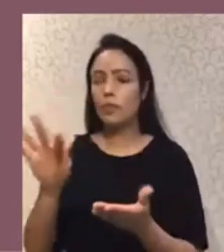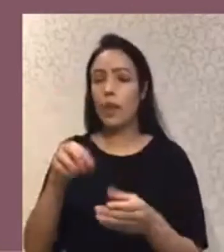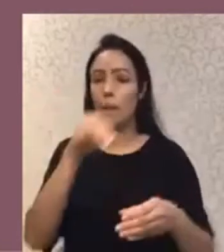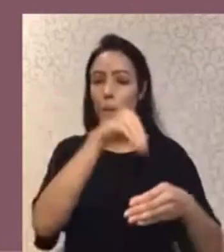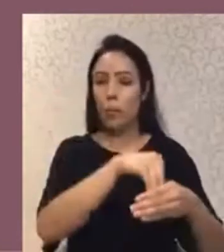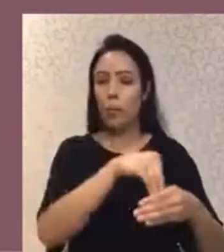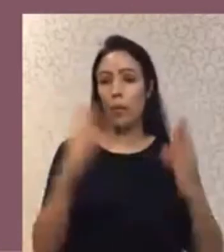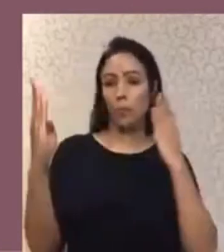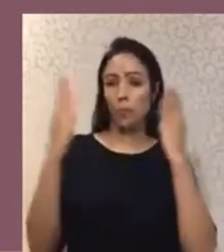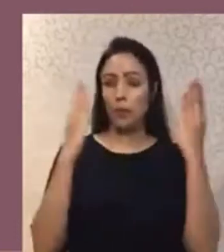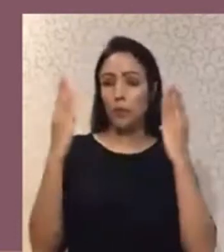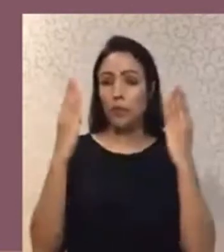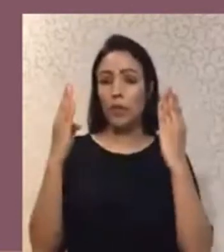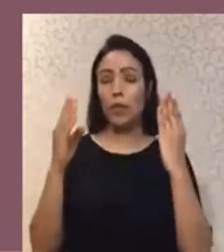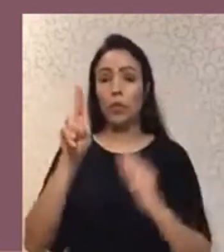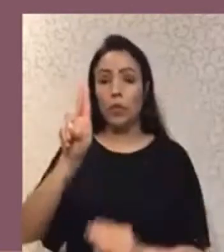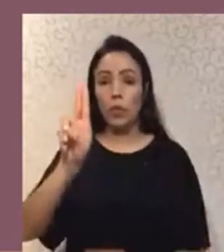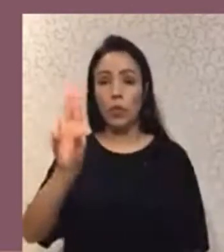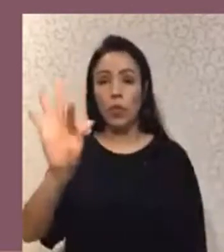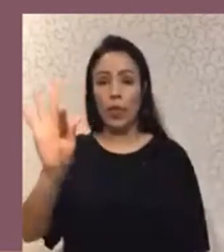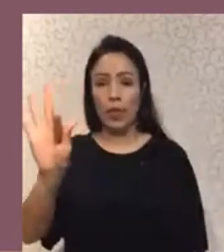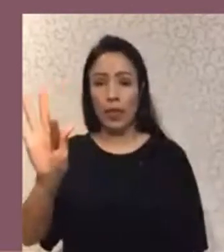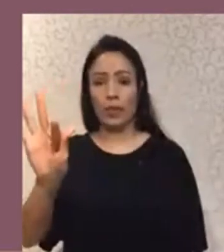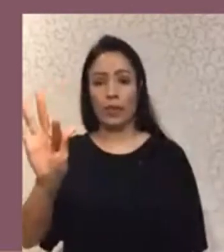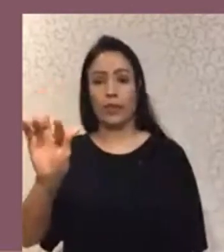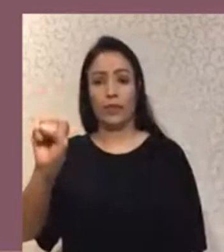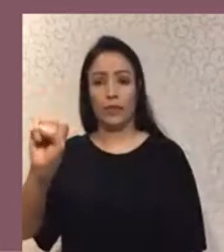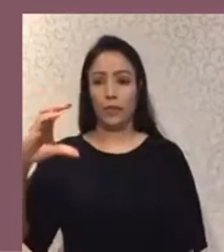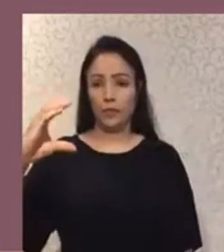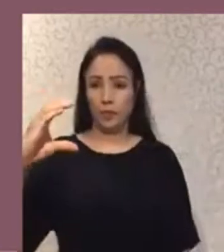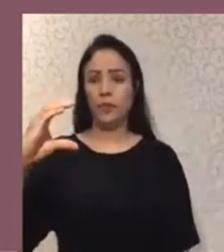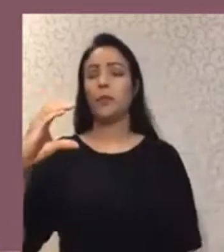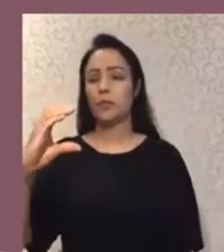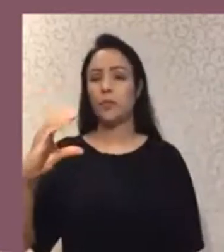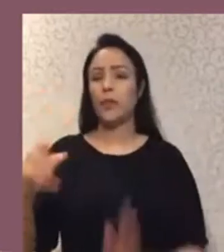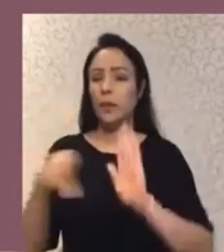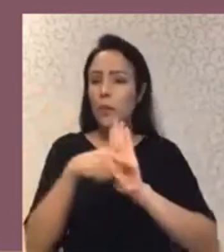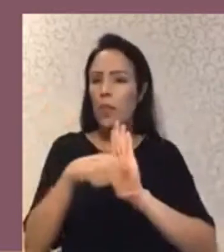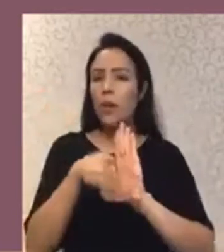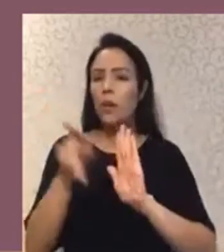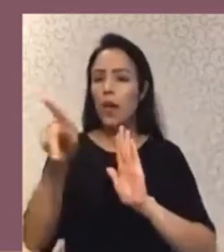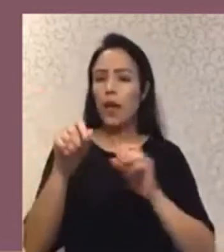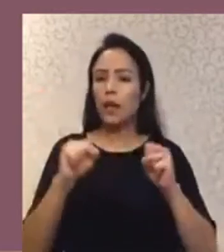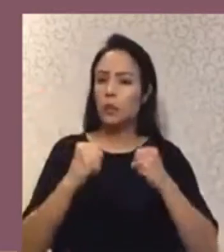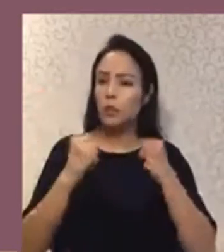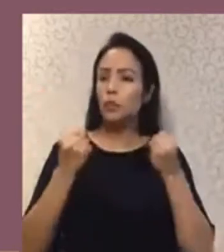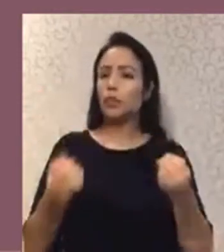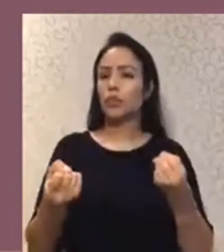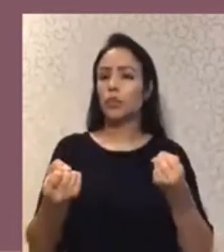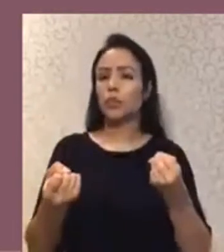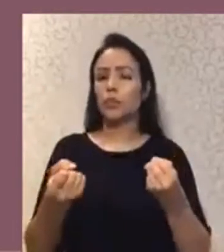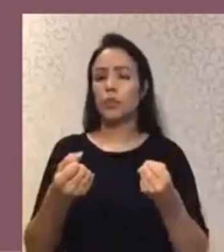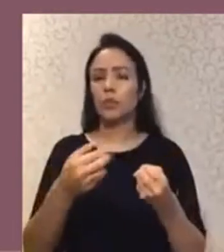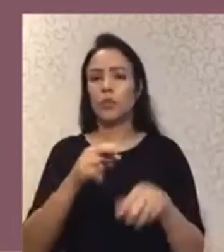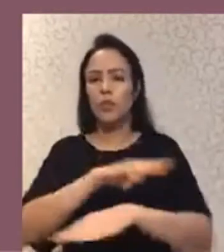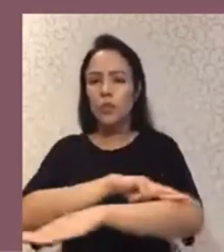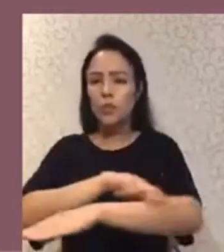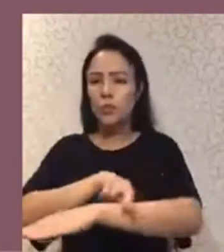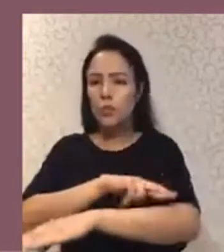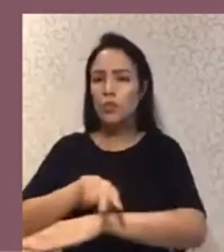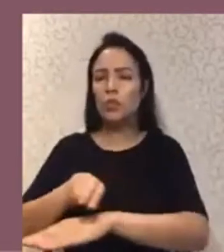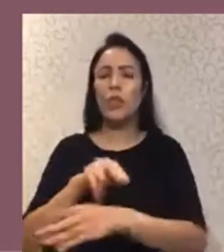Federal de Santa Catarina, UFSC, ativista antirracista e pesquisadora de Psicologia e